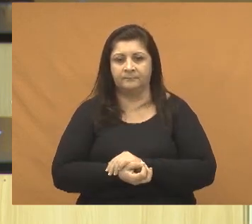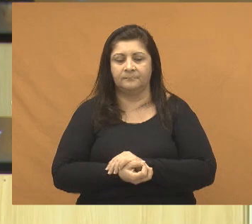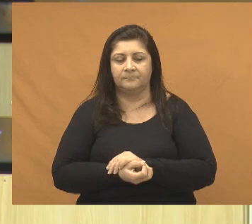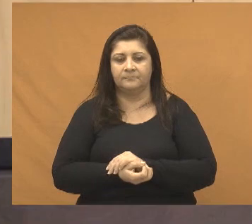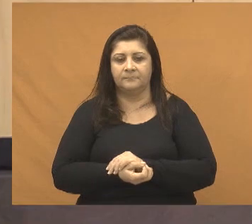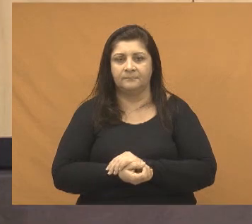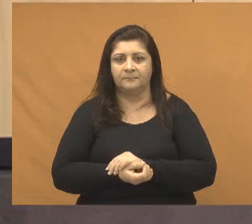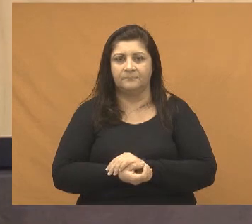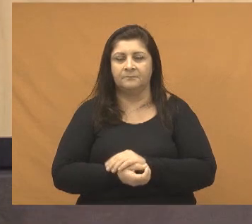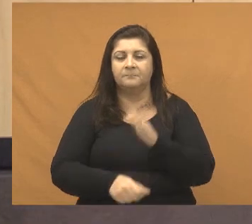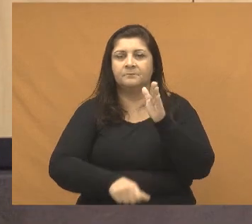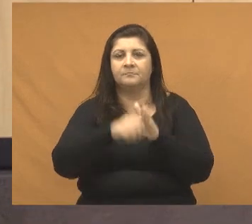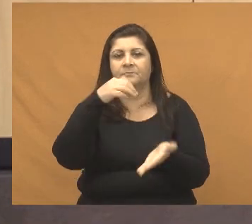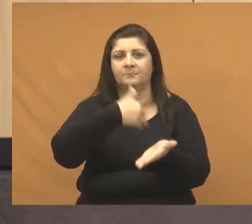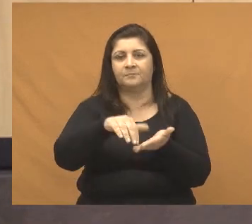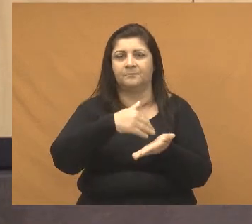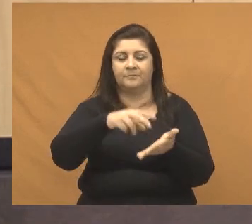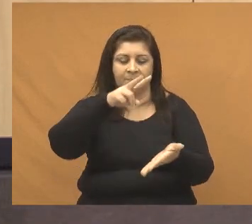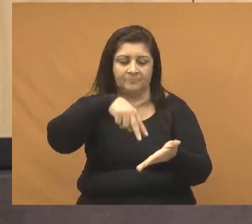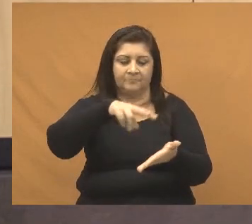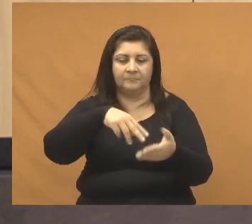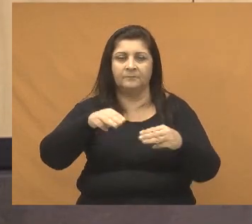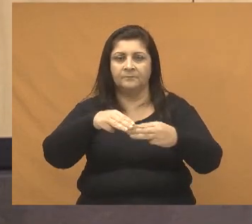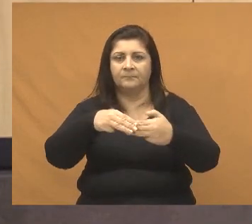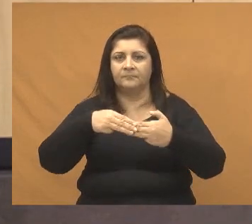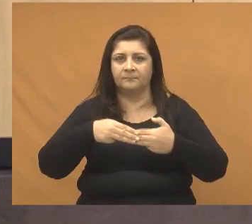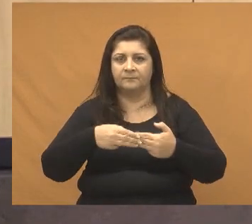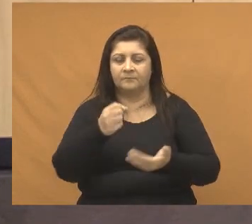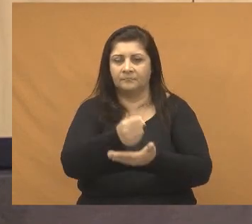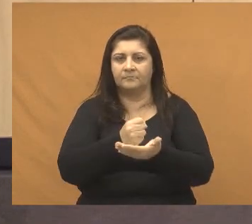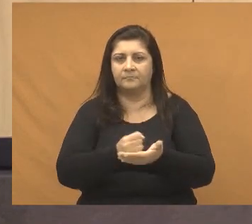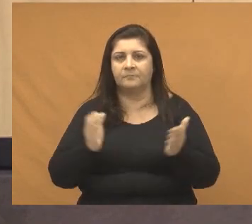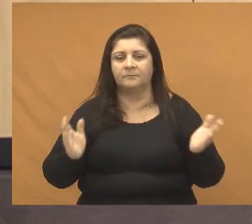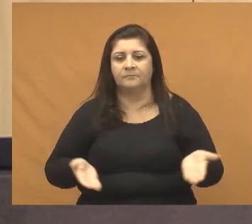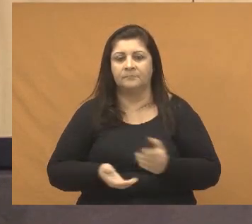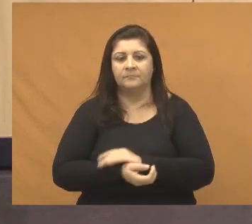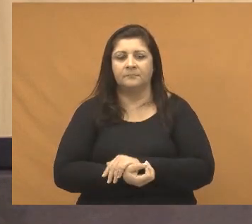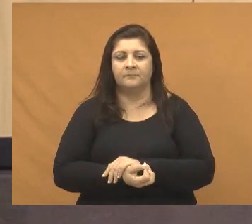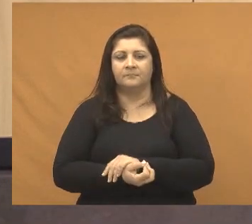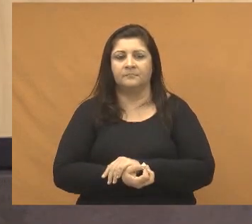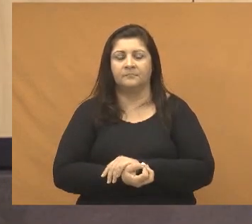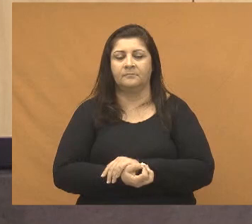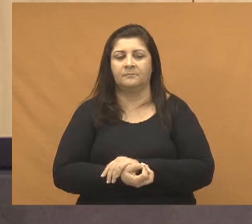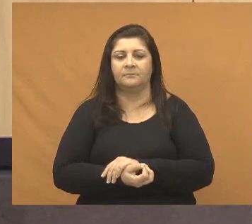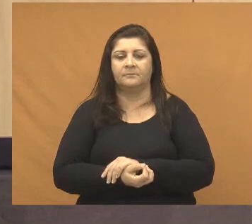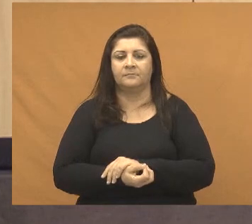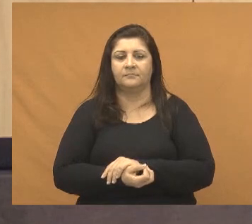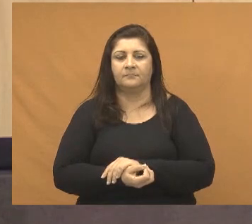ao primeiro secretário que faça a leitura da síntese das moções protocoladas para esta sessão.